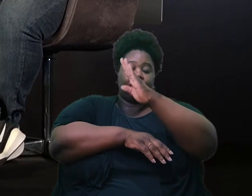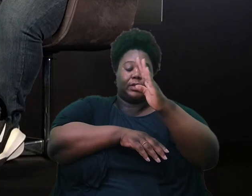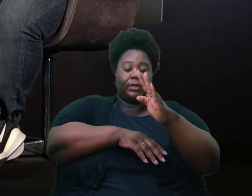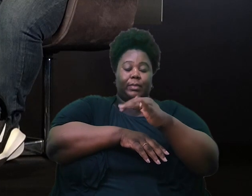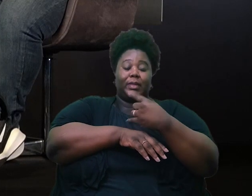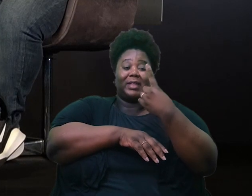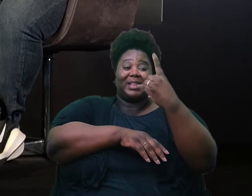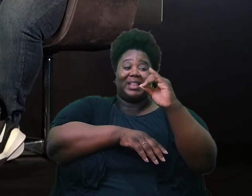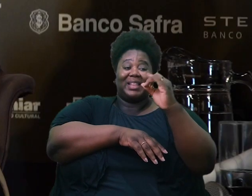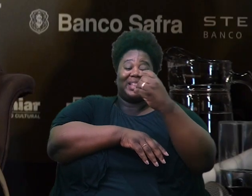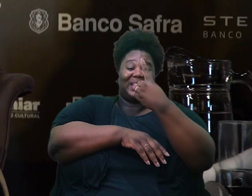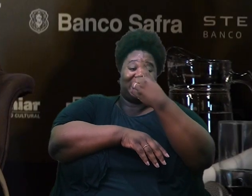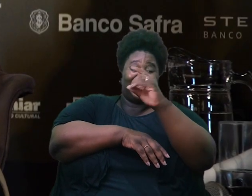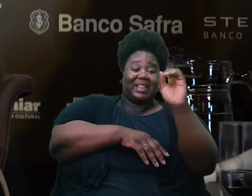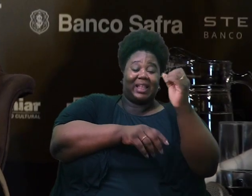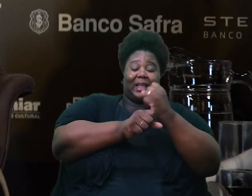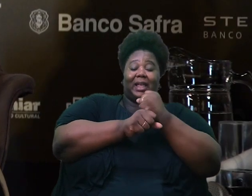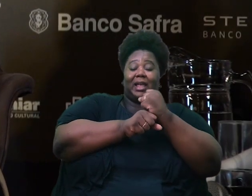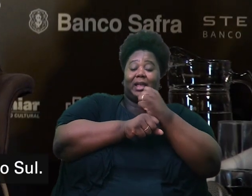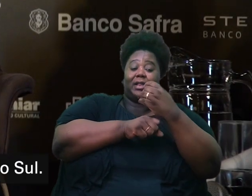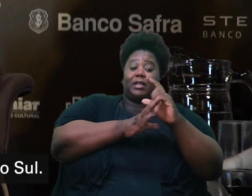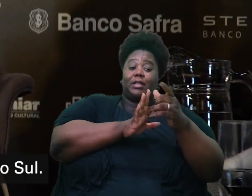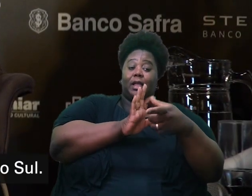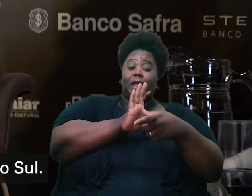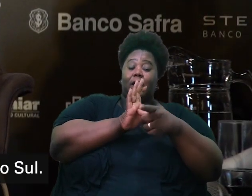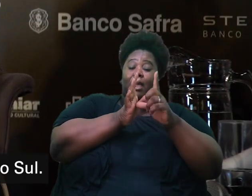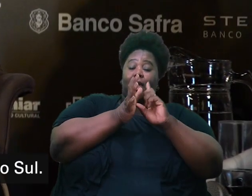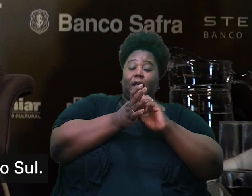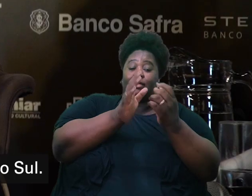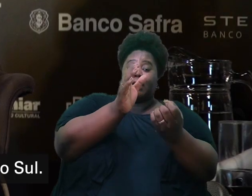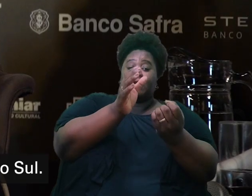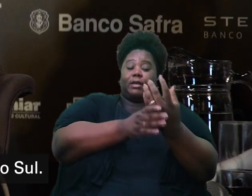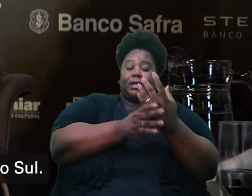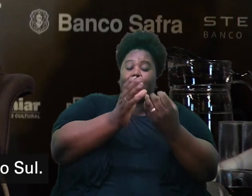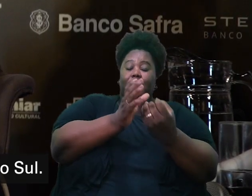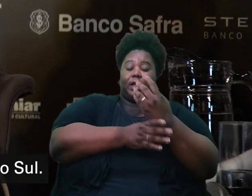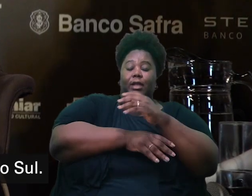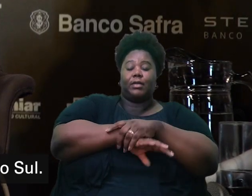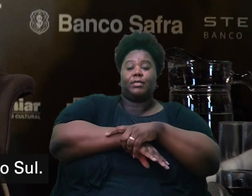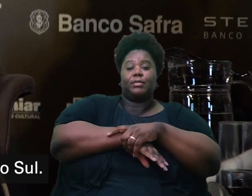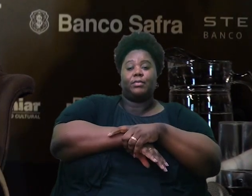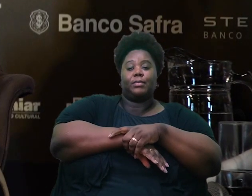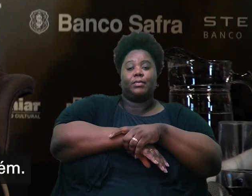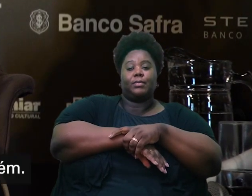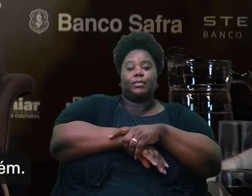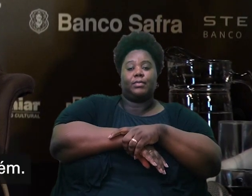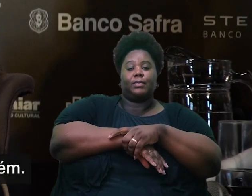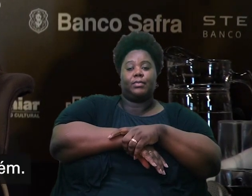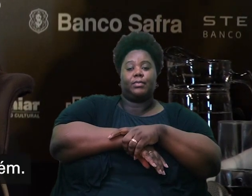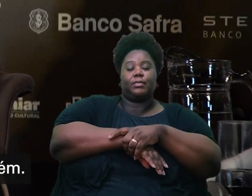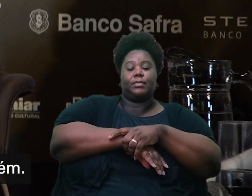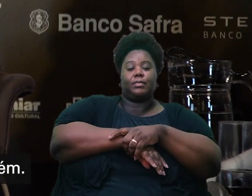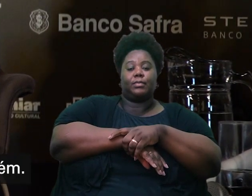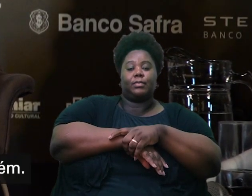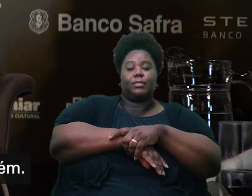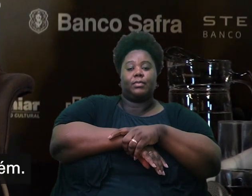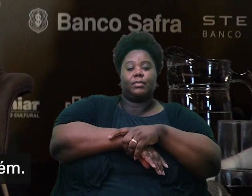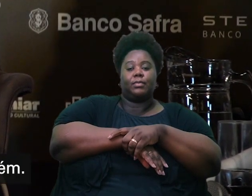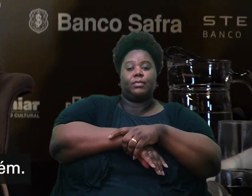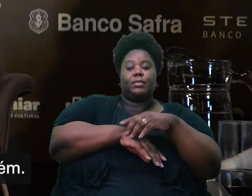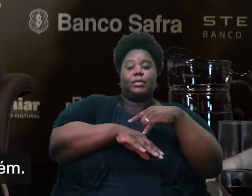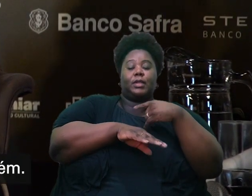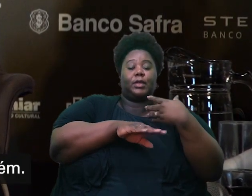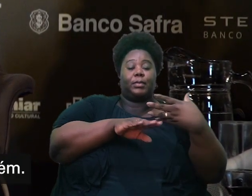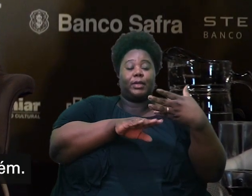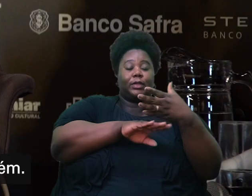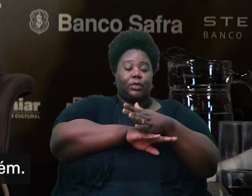100 anos antes da Europa criar o teatro do absurdo, ele está criando aqui no Rio Grande do Sul. Né? Tem minha produção